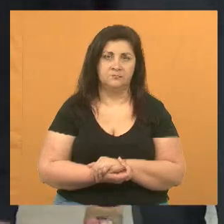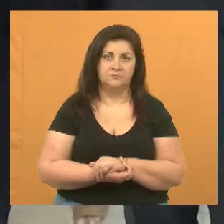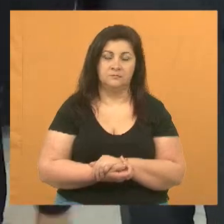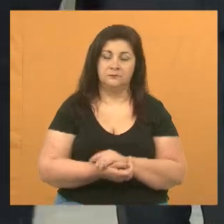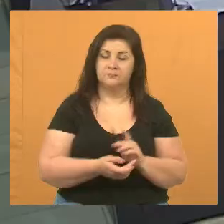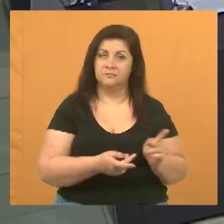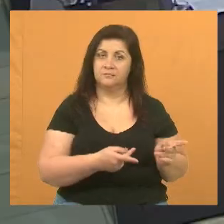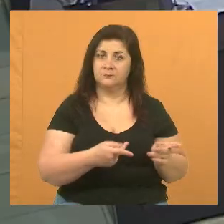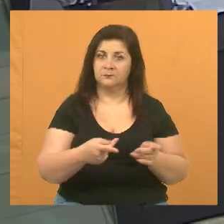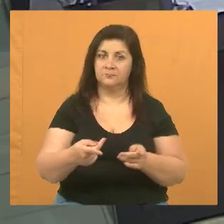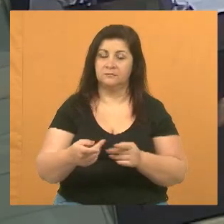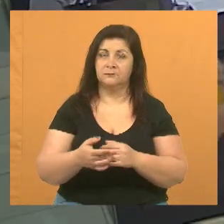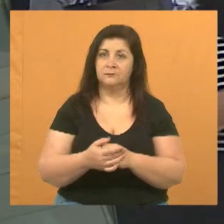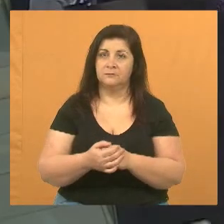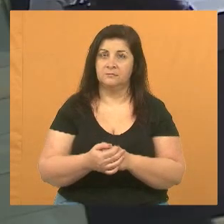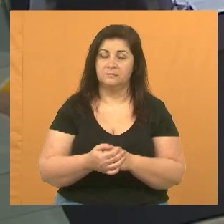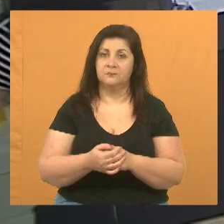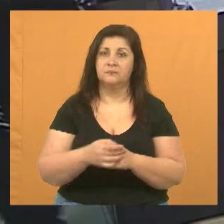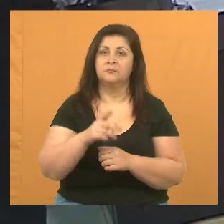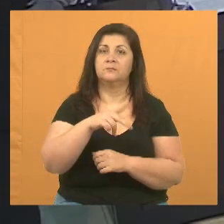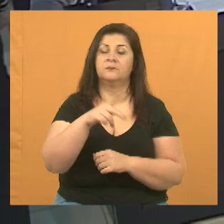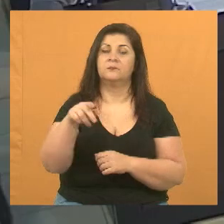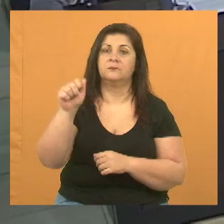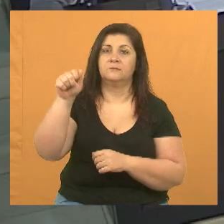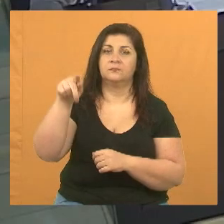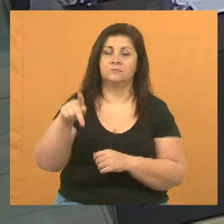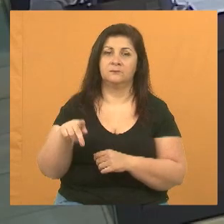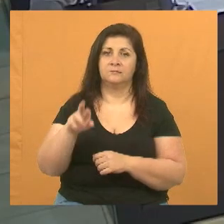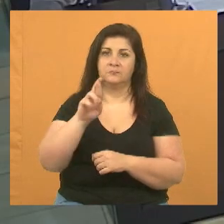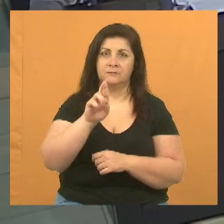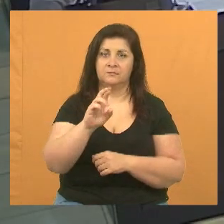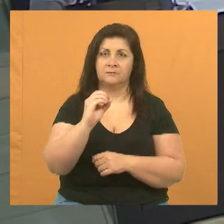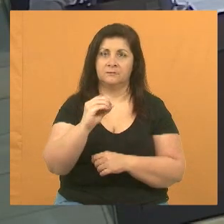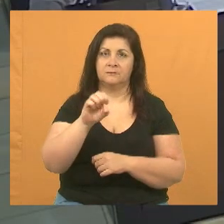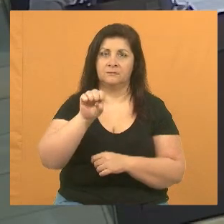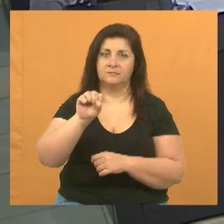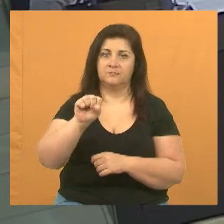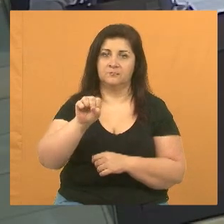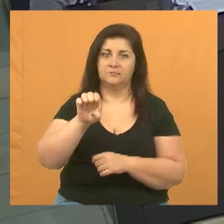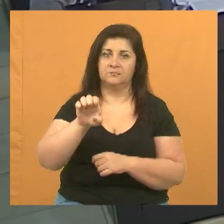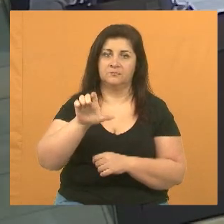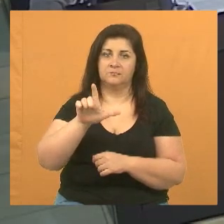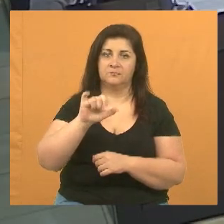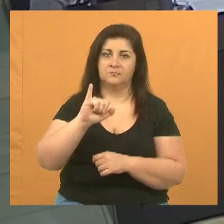E finalizamos as homenagens com a professora aposentada Roseli Cândia Chaves.